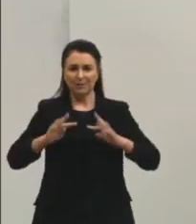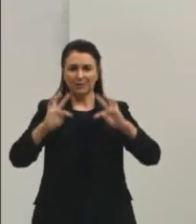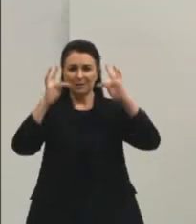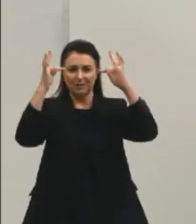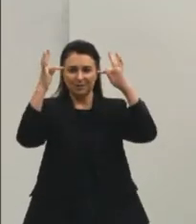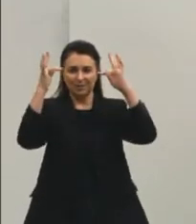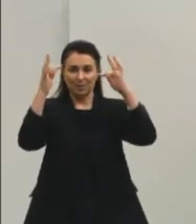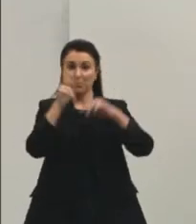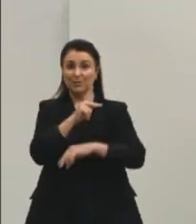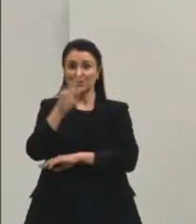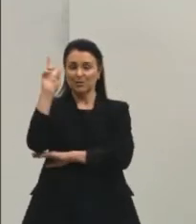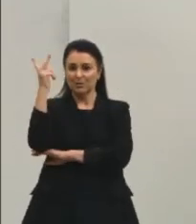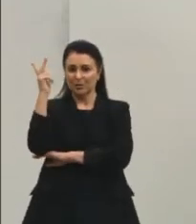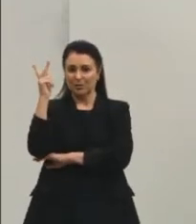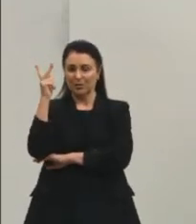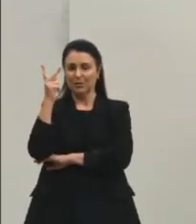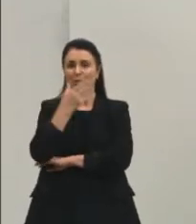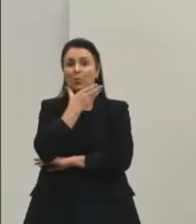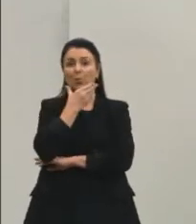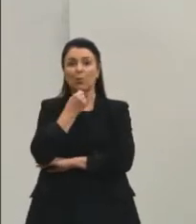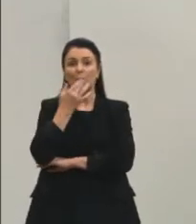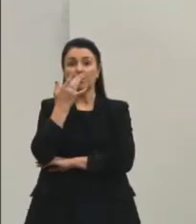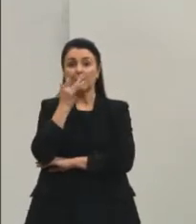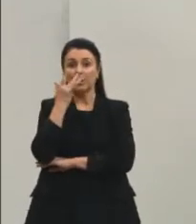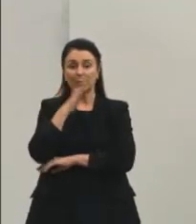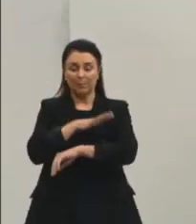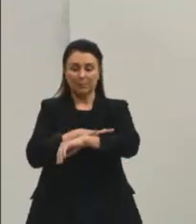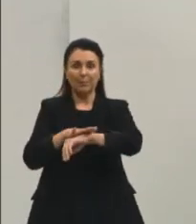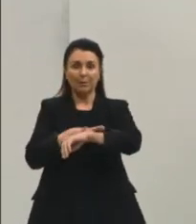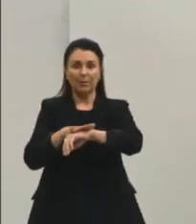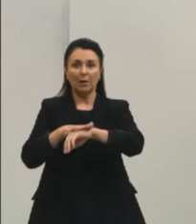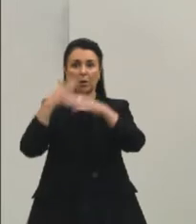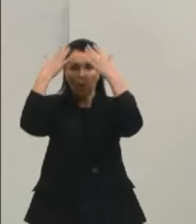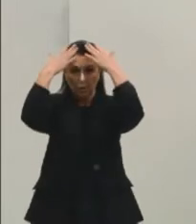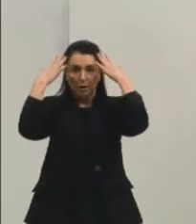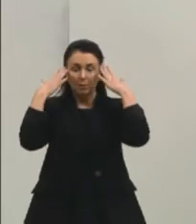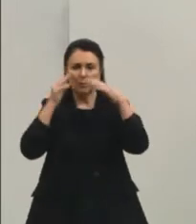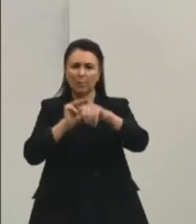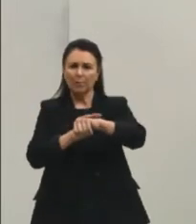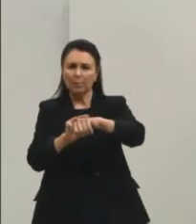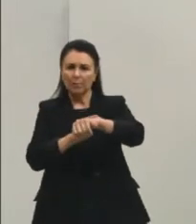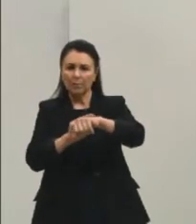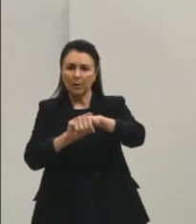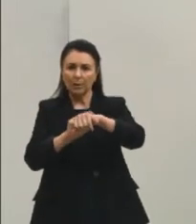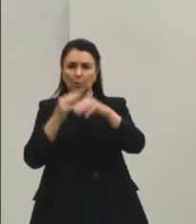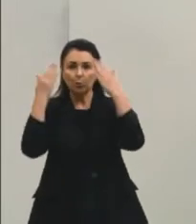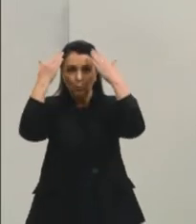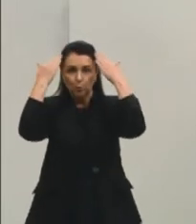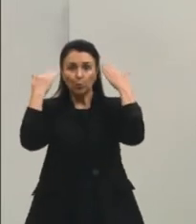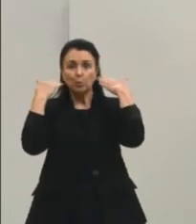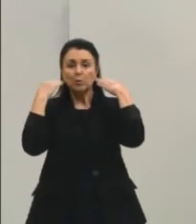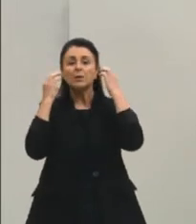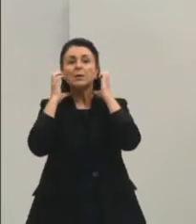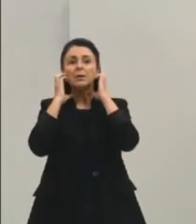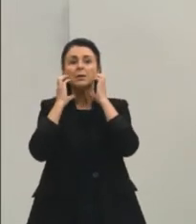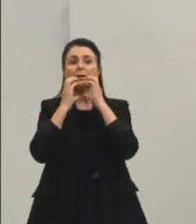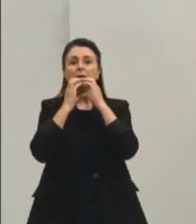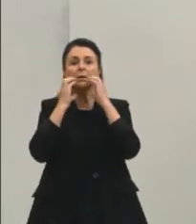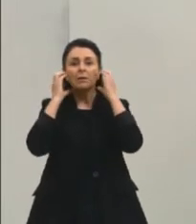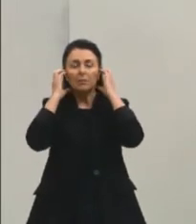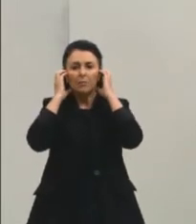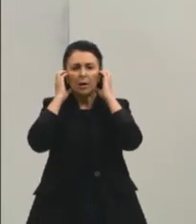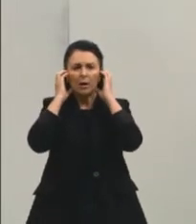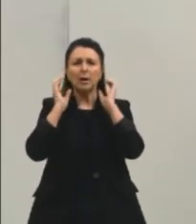história eu sou um homem branco tem o cabelo castanho escuro uso ele curto tem uma barba também